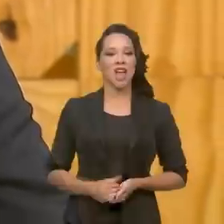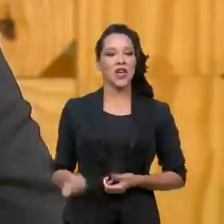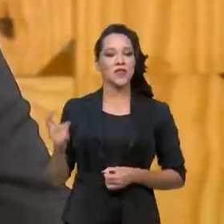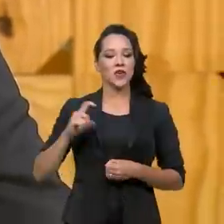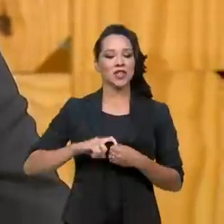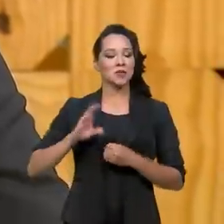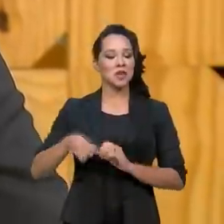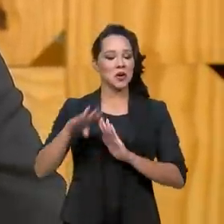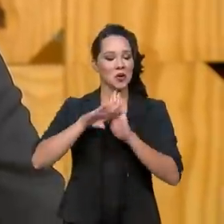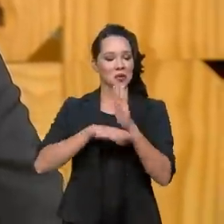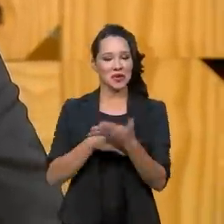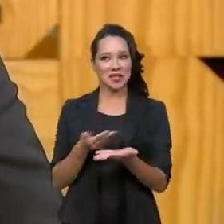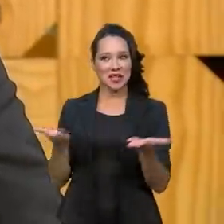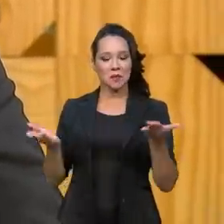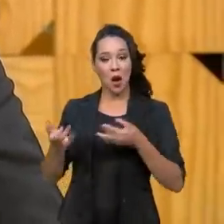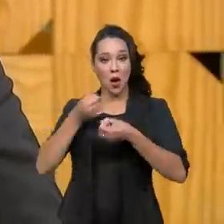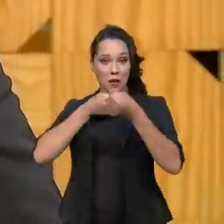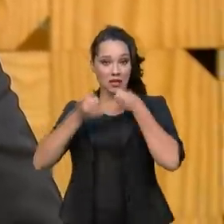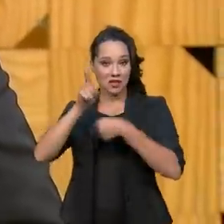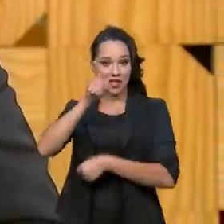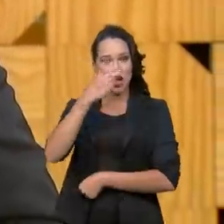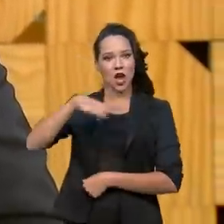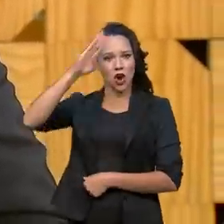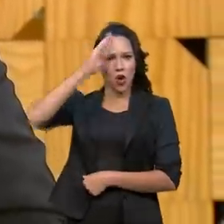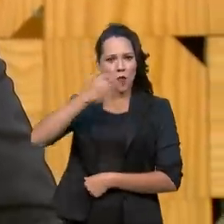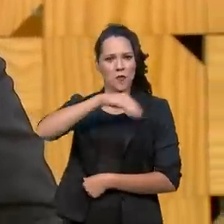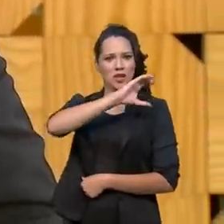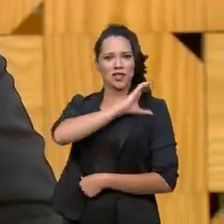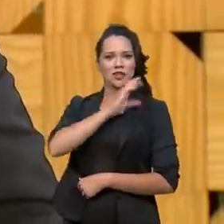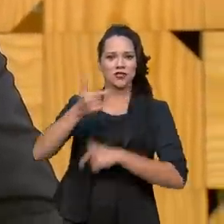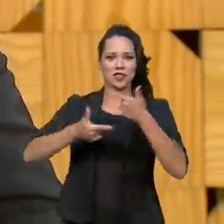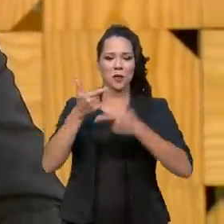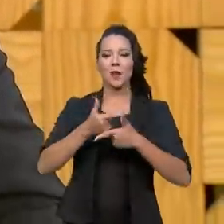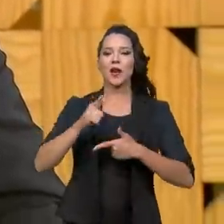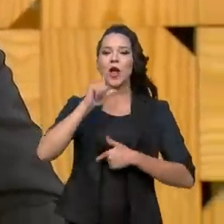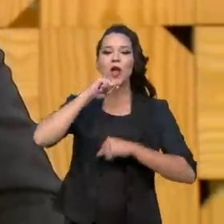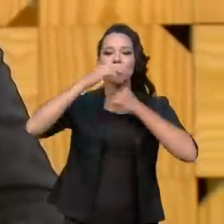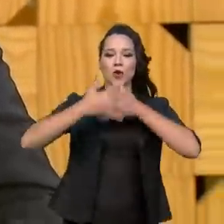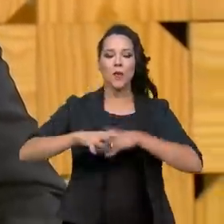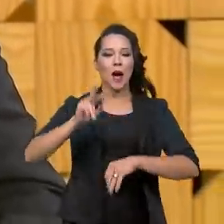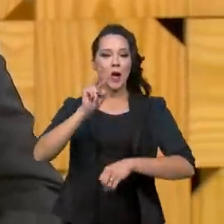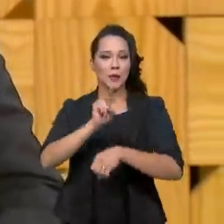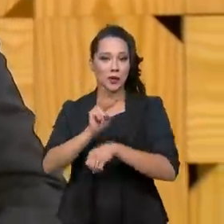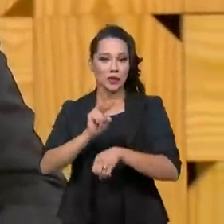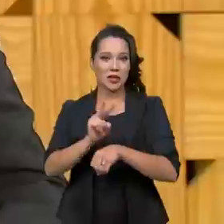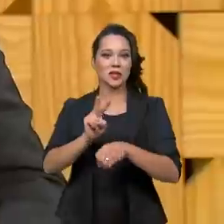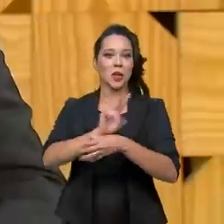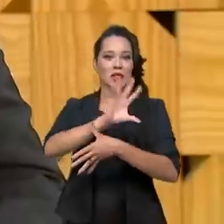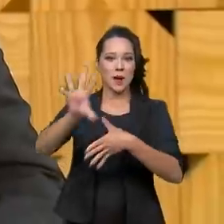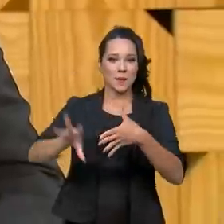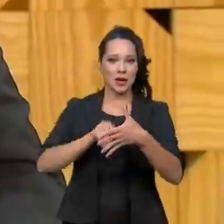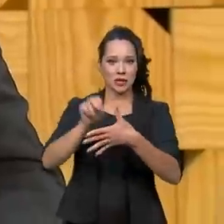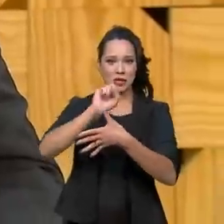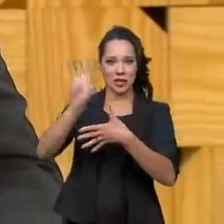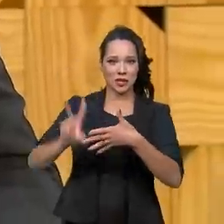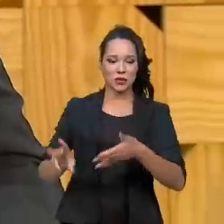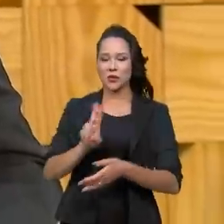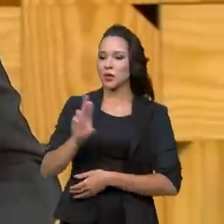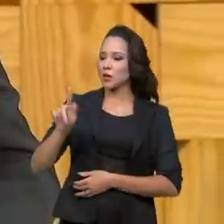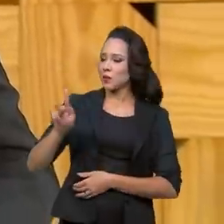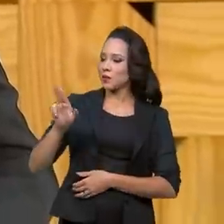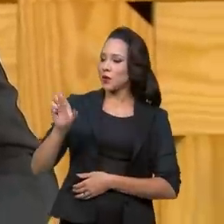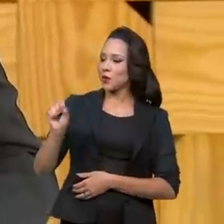Voltamos com o Brasil em Pauta. O entrevistado é o comandante de Operações Marítimas e Proteção da Amazônia Azul, contra-almirante Gustavo